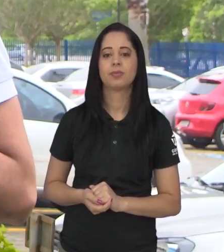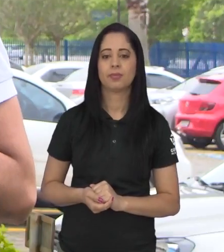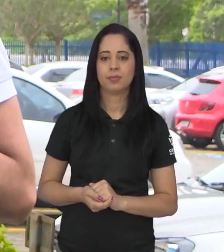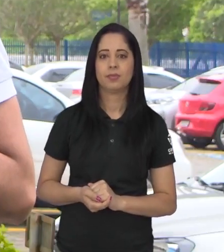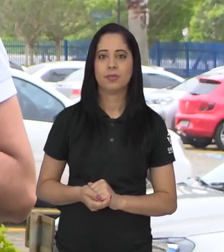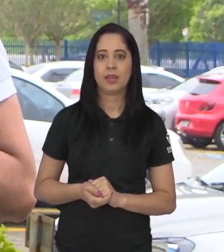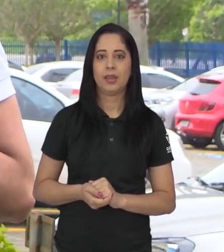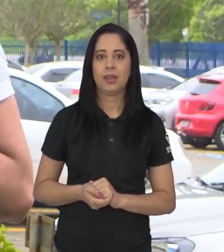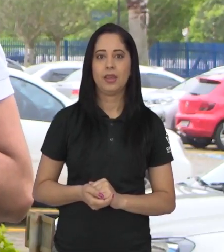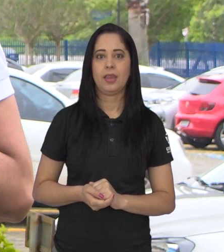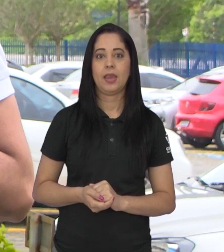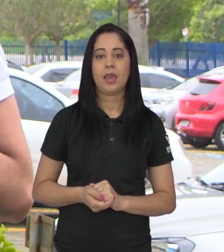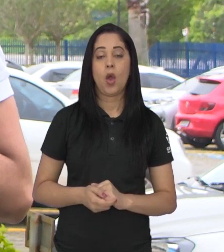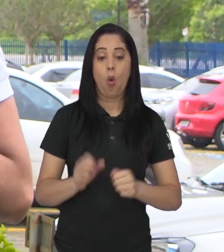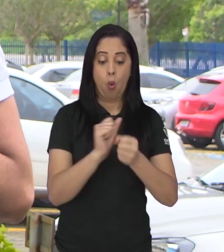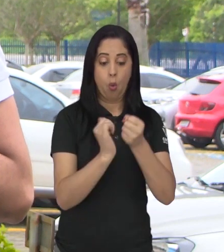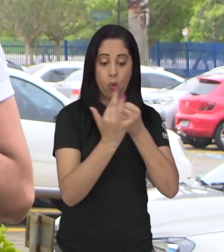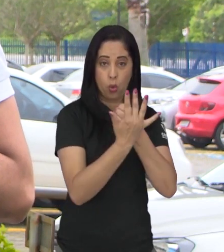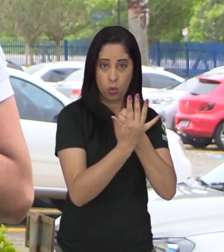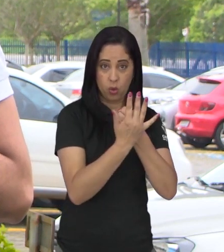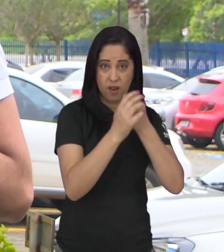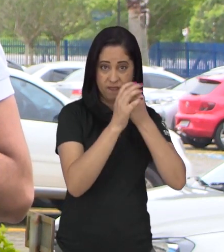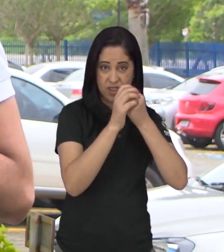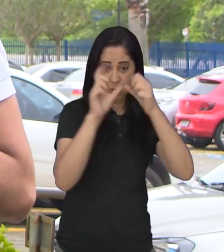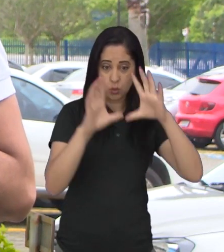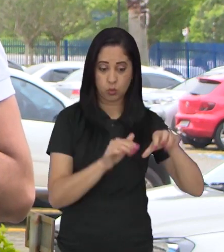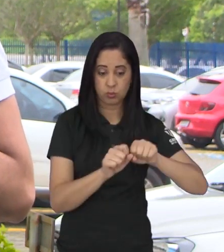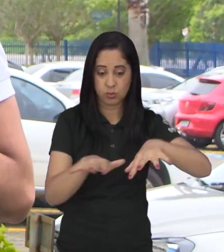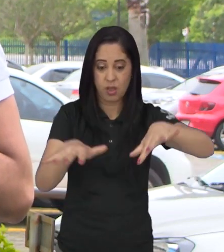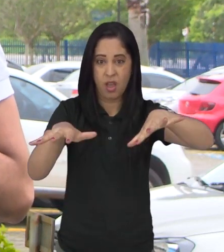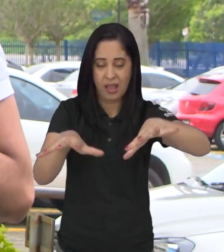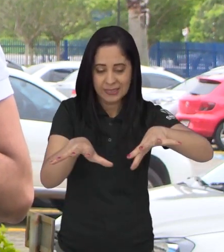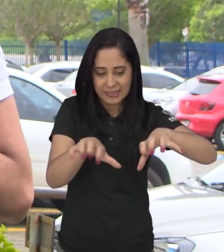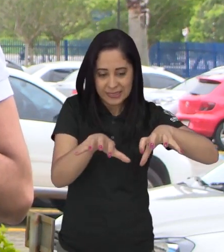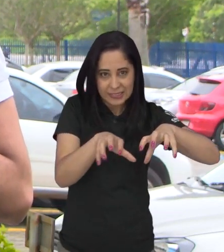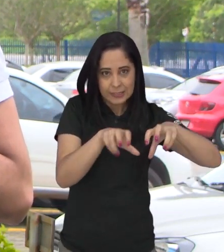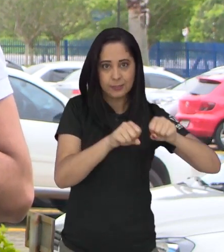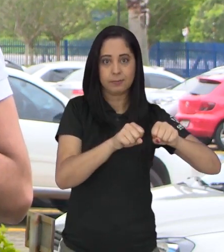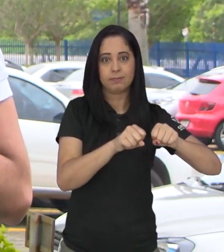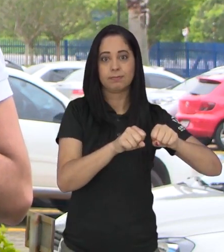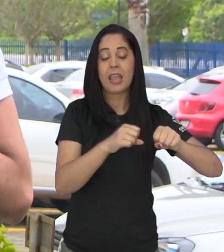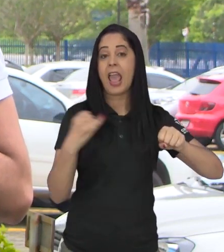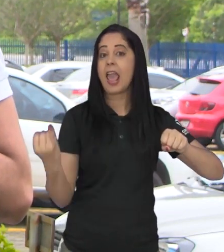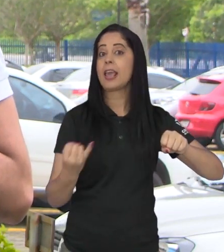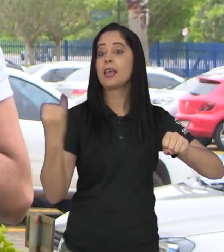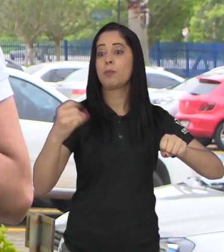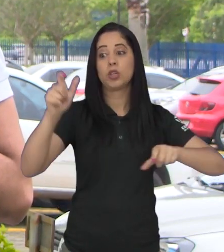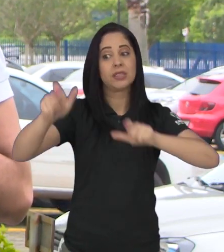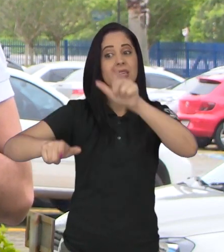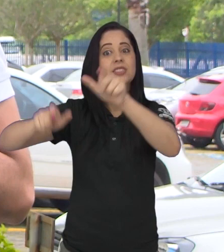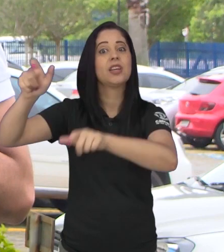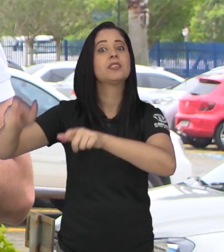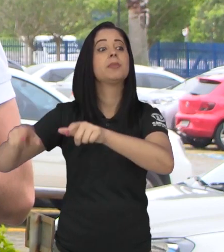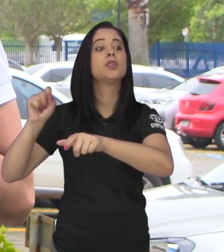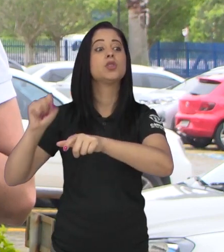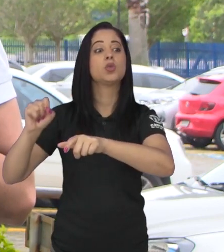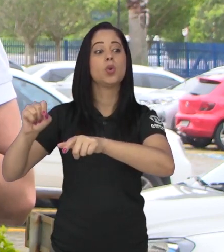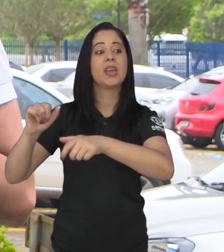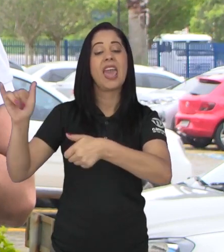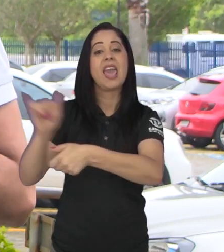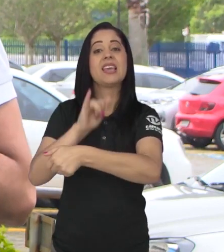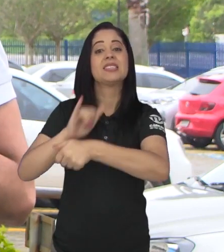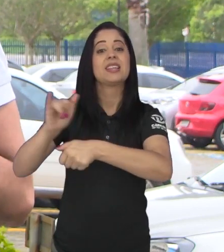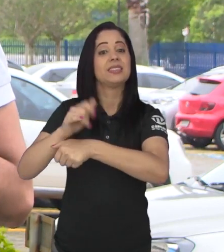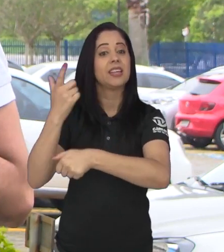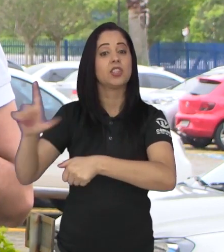E para frear o avanço do coronavírus na cidade, além do uso de máscaras, é importante que a população siga outros